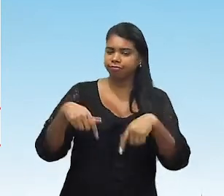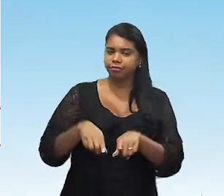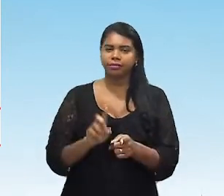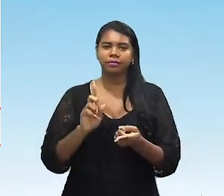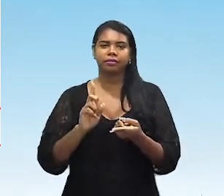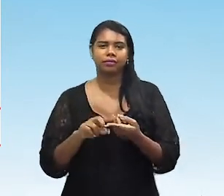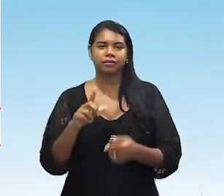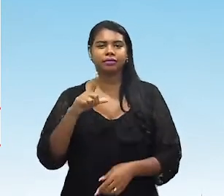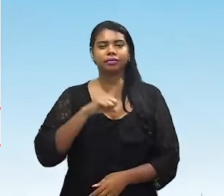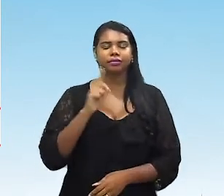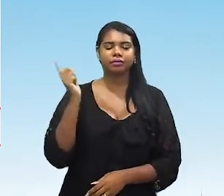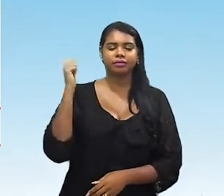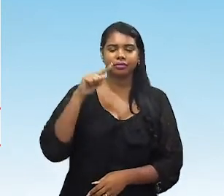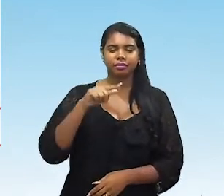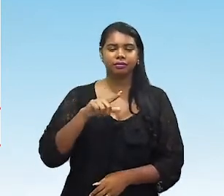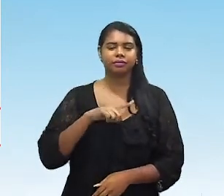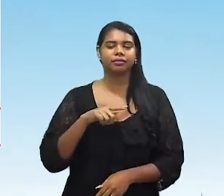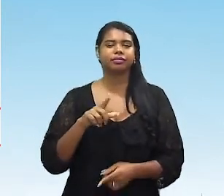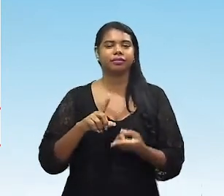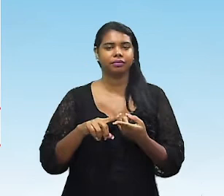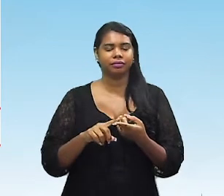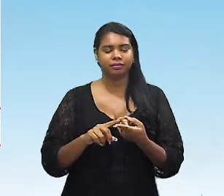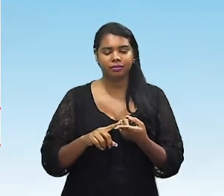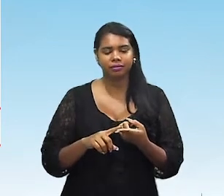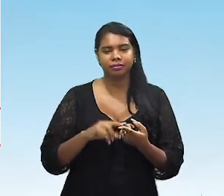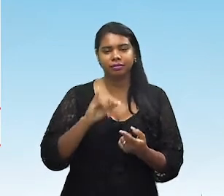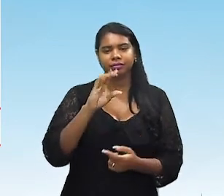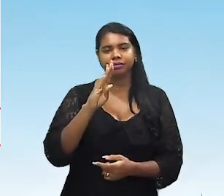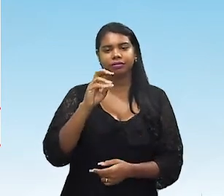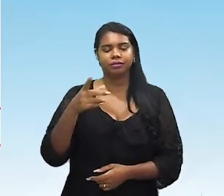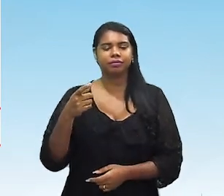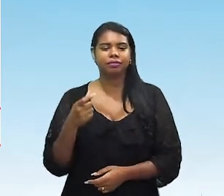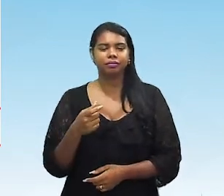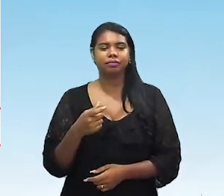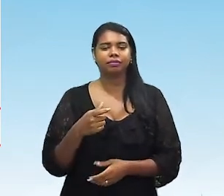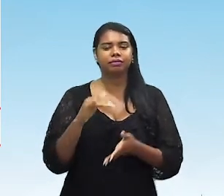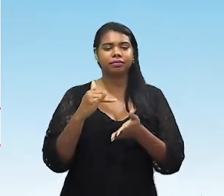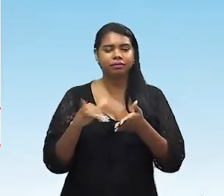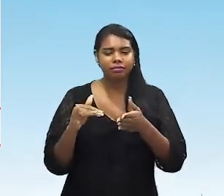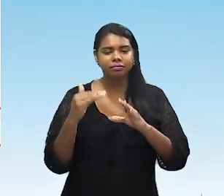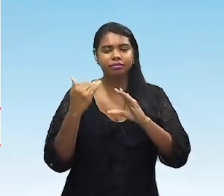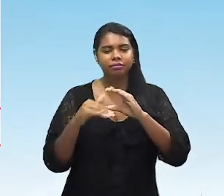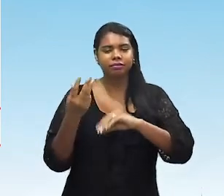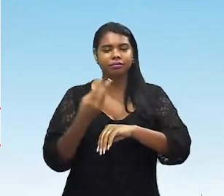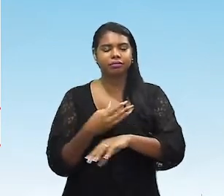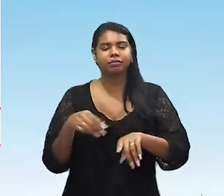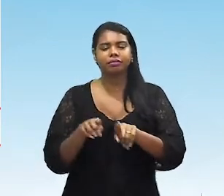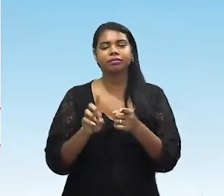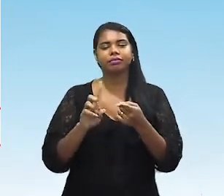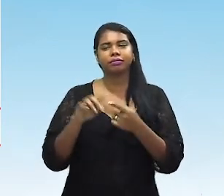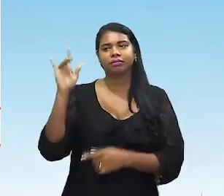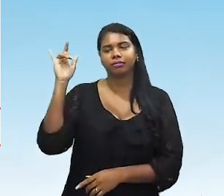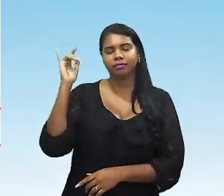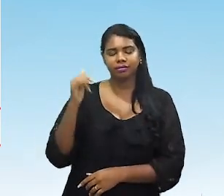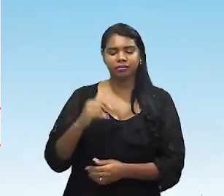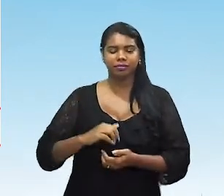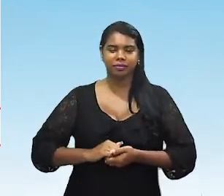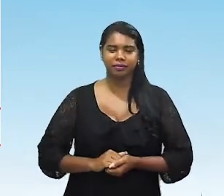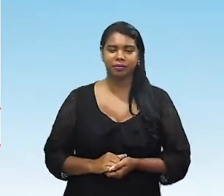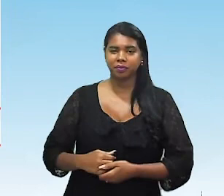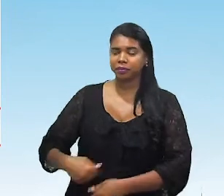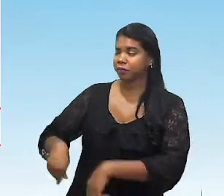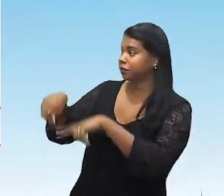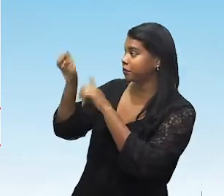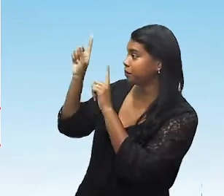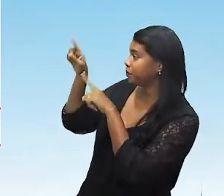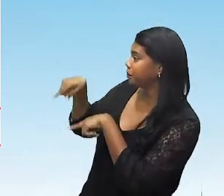tenham condições ali, o inbox, certo? E os comentários que são feitos nas postagens. Então, fiquem bem à vontade, tá certo? Para